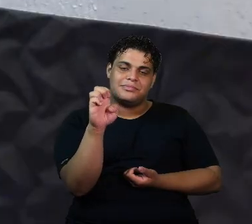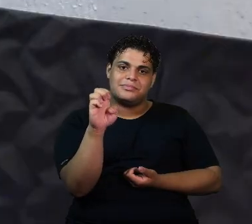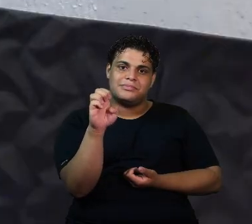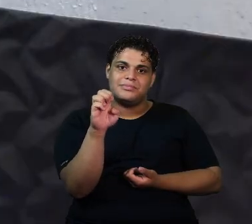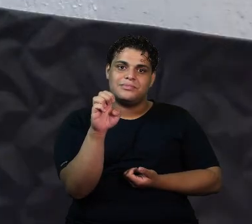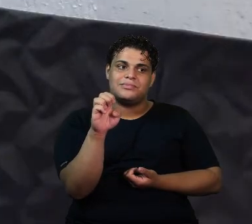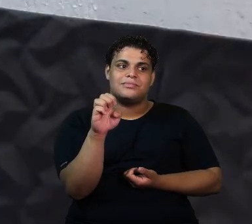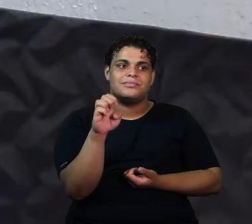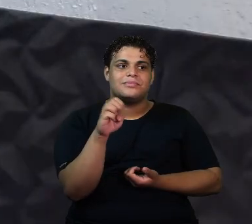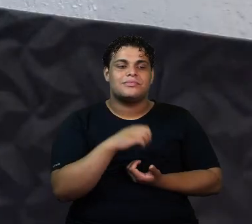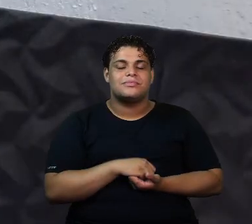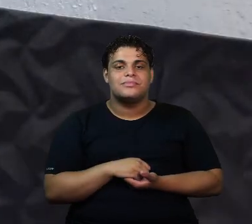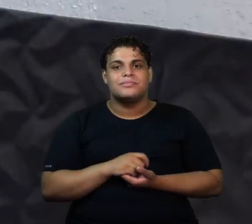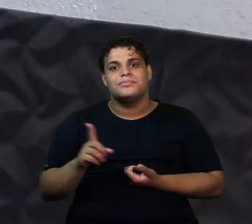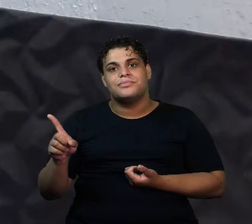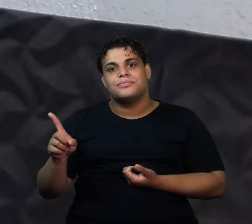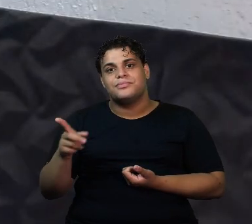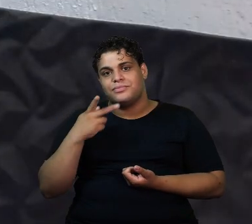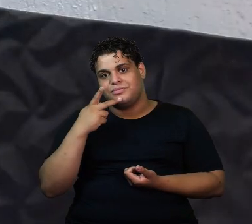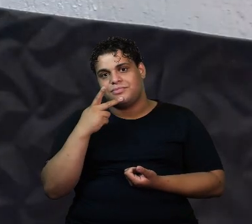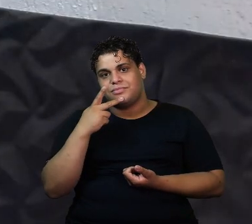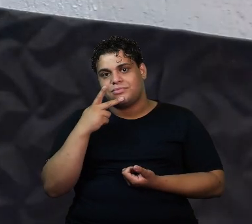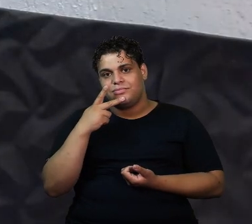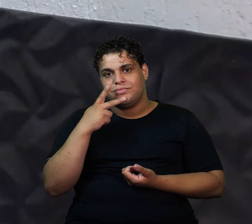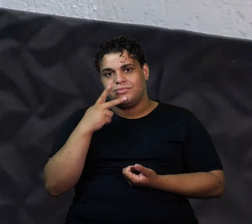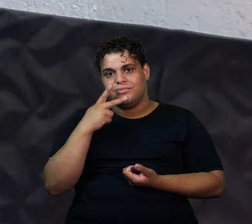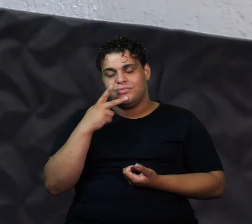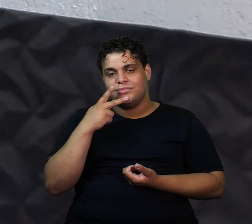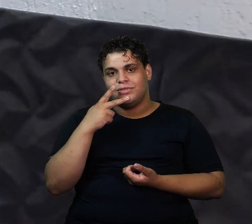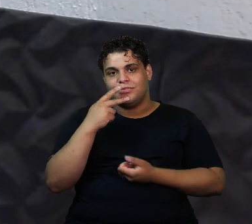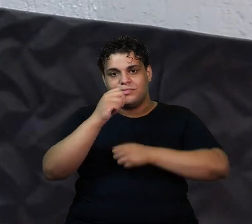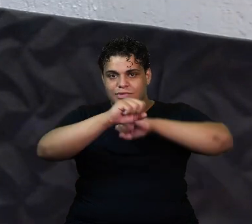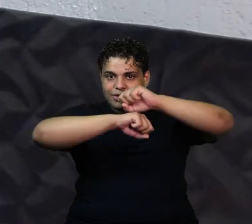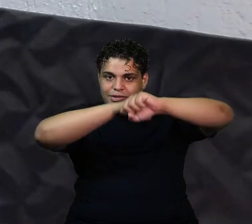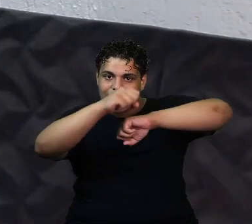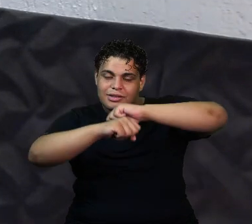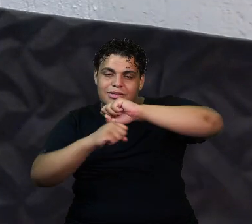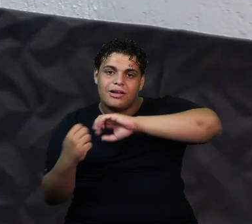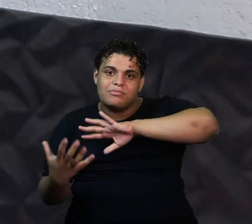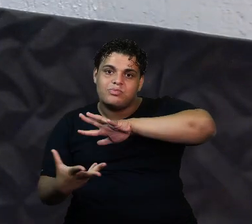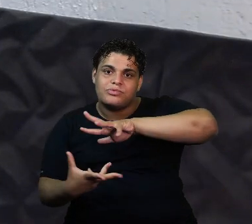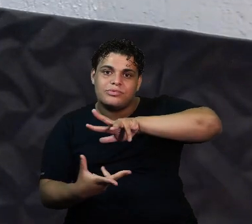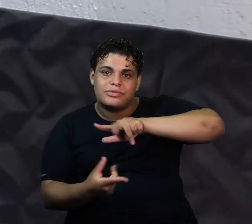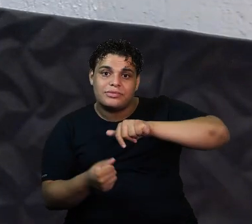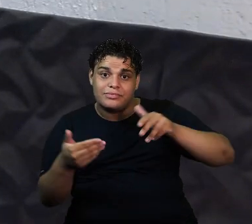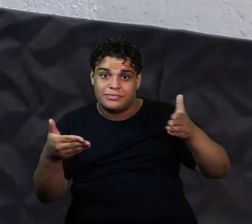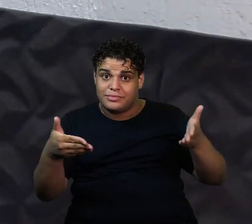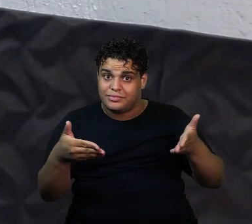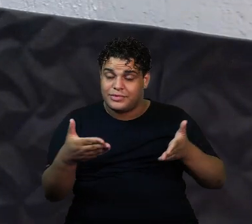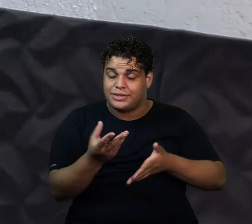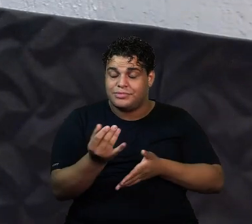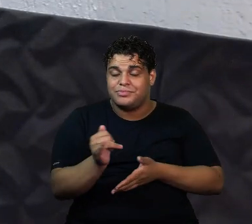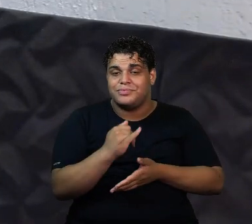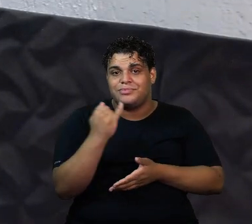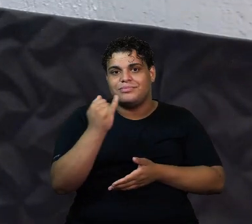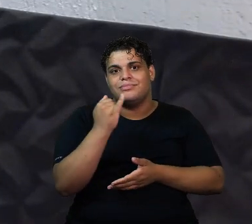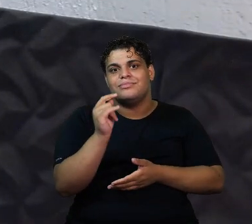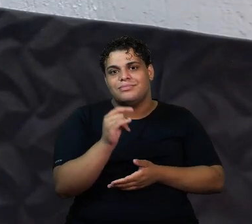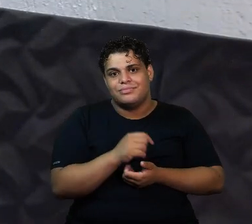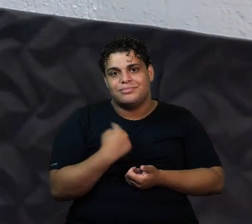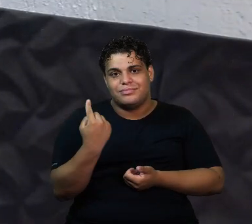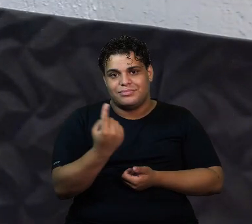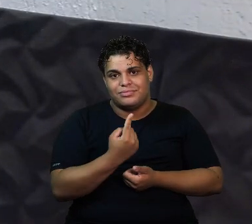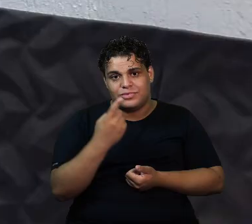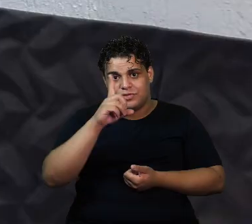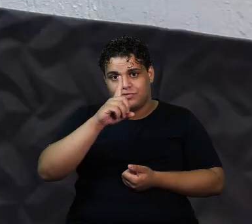gente sabe que, como ele falou, é uma organização mundial e estar aqui com um membro é muito importante para a gente, como a Elisa falou, no Dia